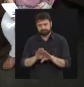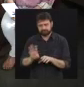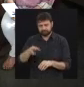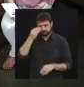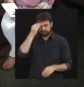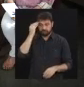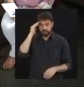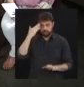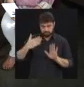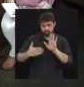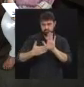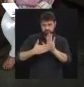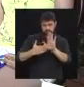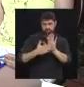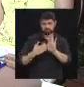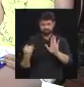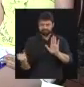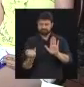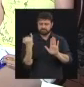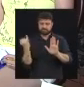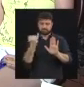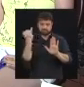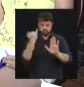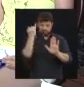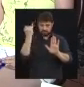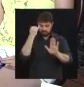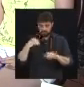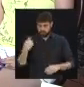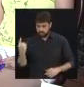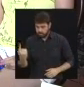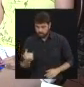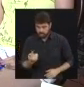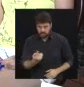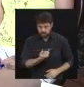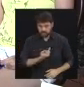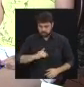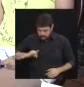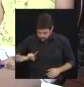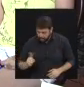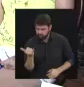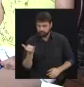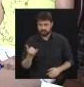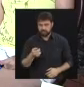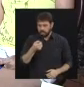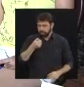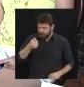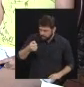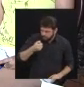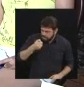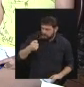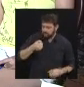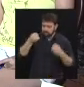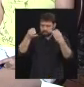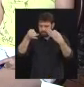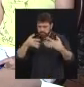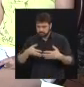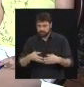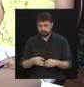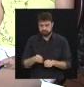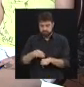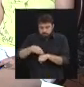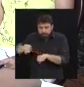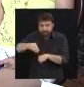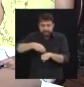Também entendo que é uma proposta muito importante, né, de nós termos essa oportunidade de participar aqui com vocês,